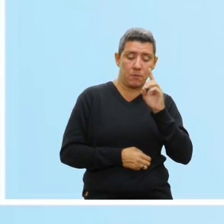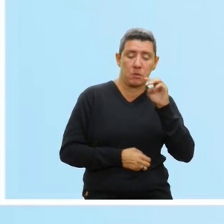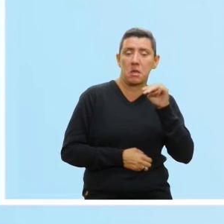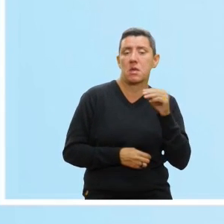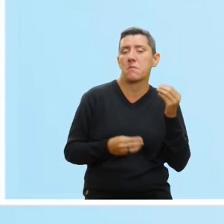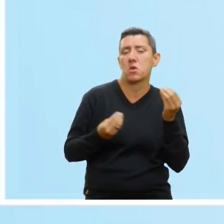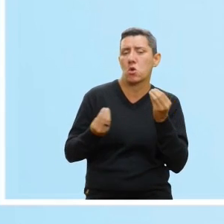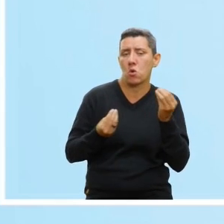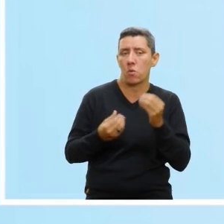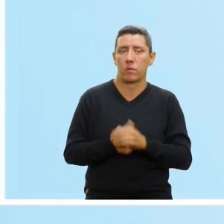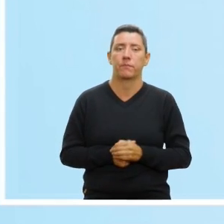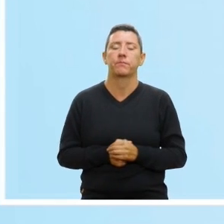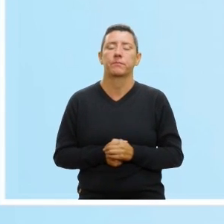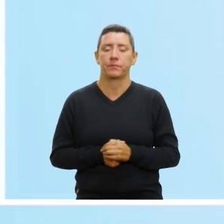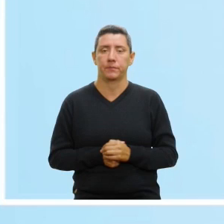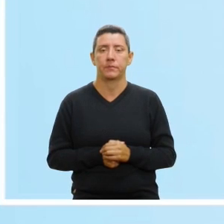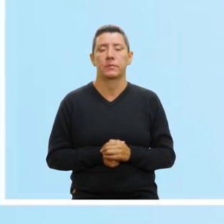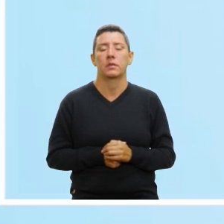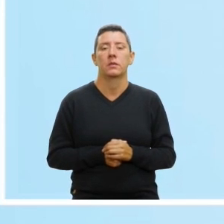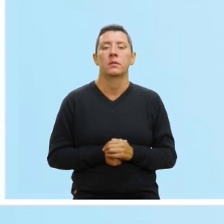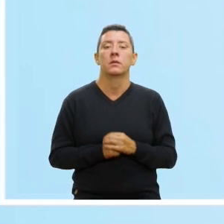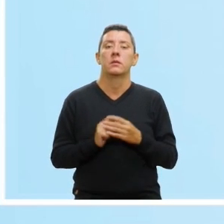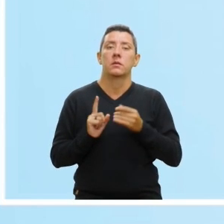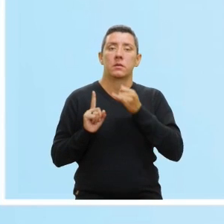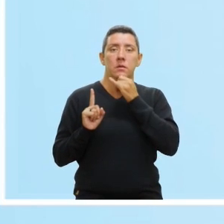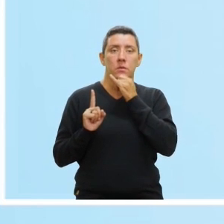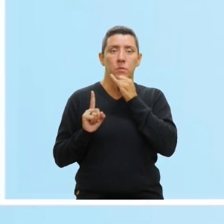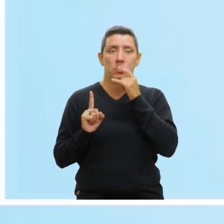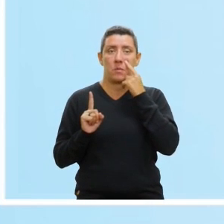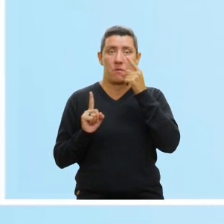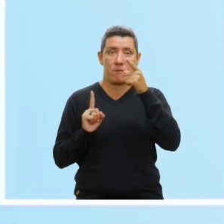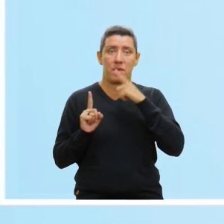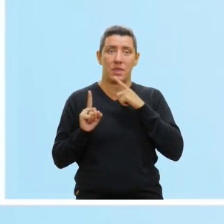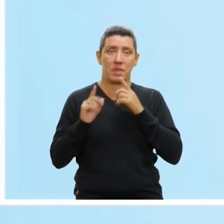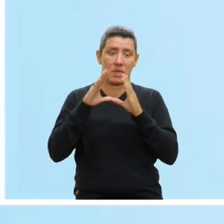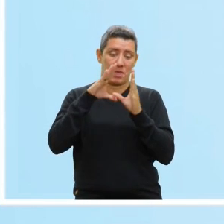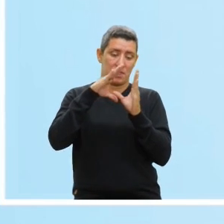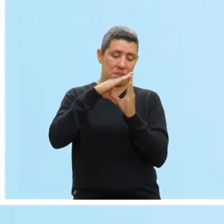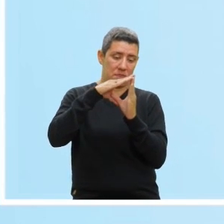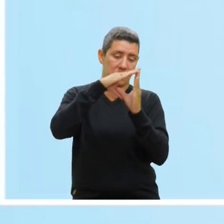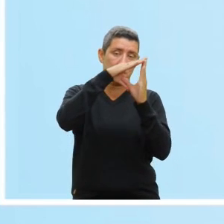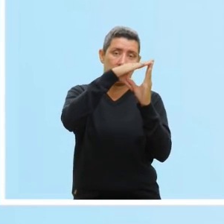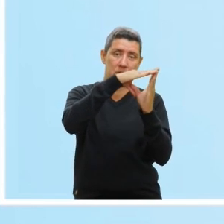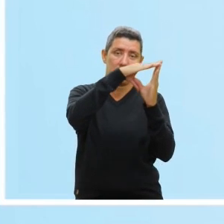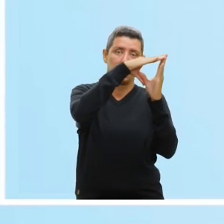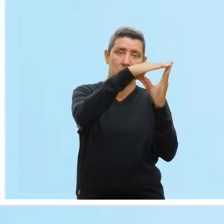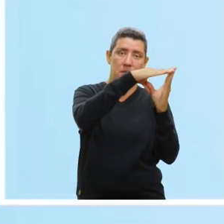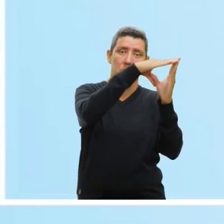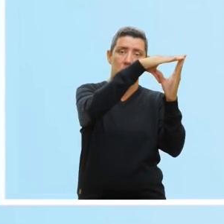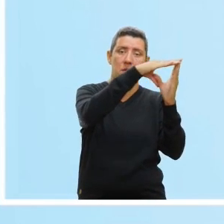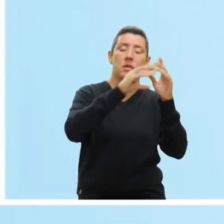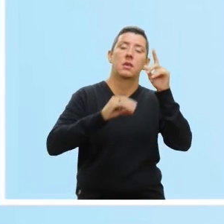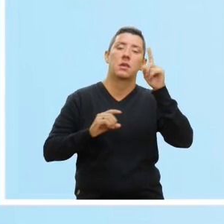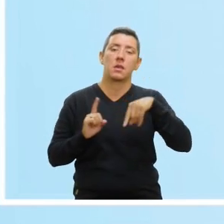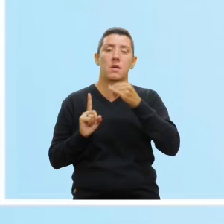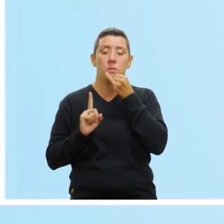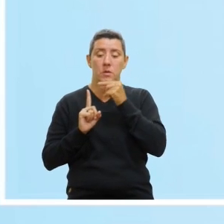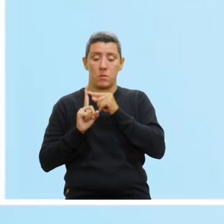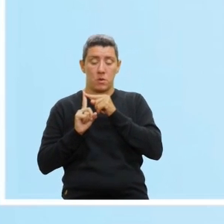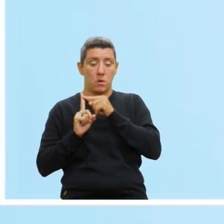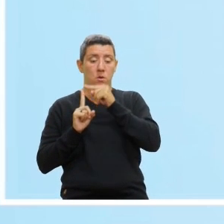é amplificado. Tá? Então, todos esses pontos triangulares aqui no meio, eles são pontos de